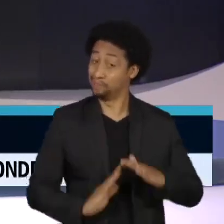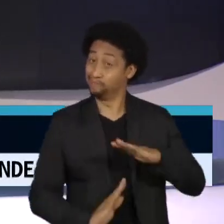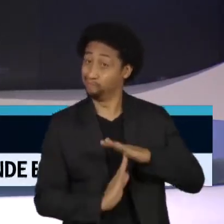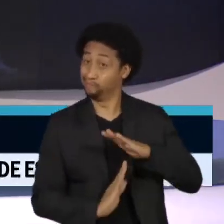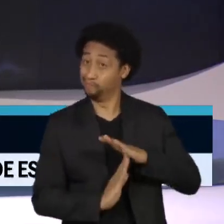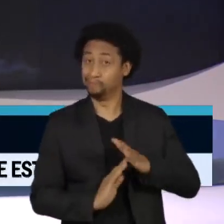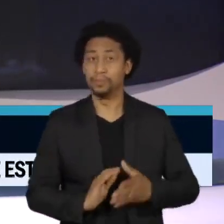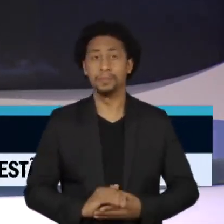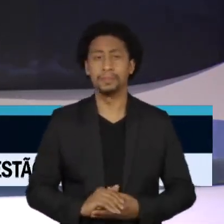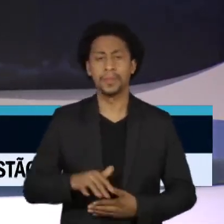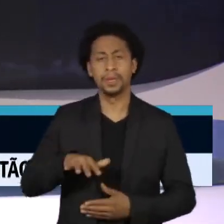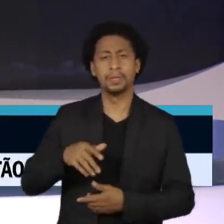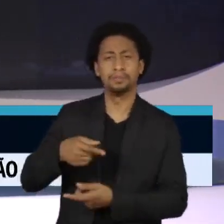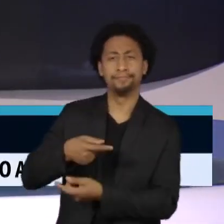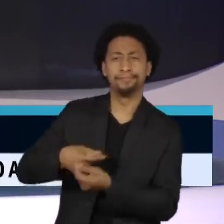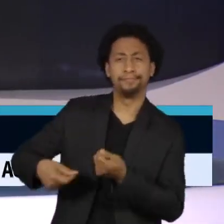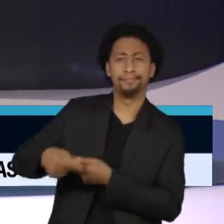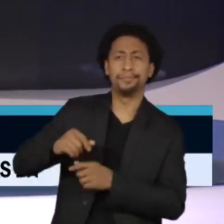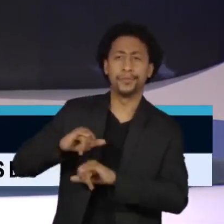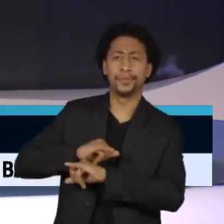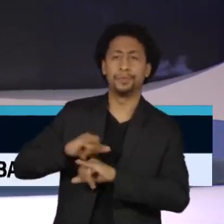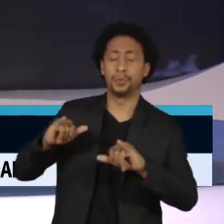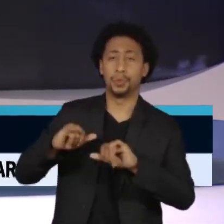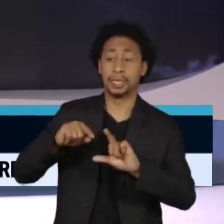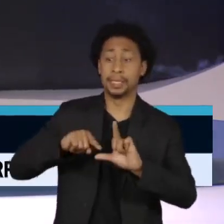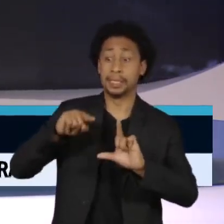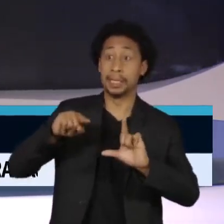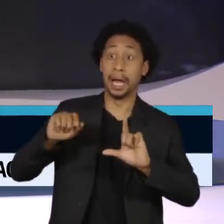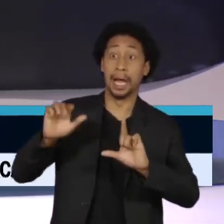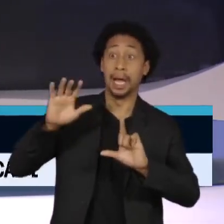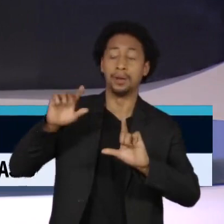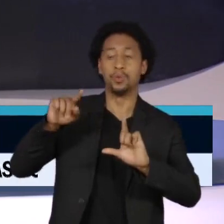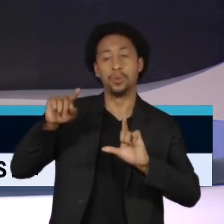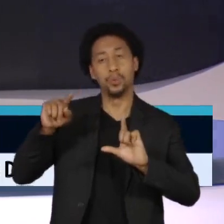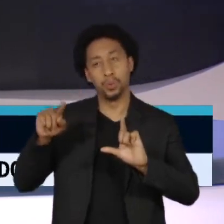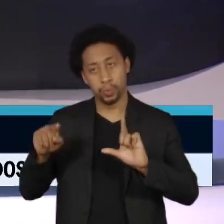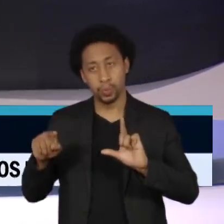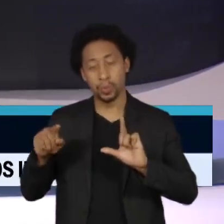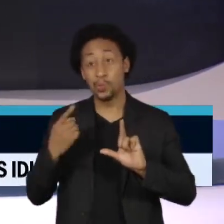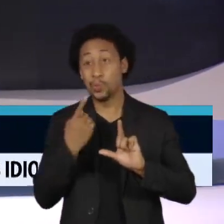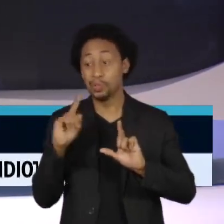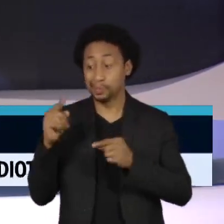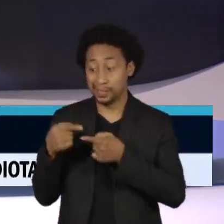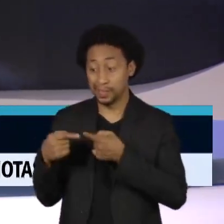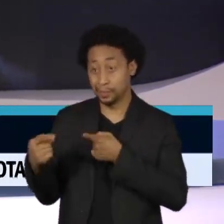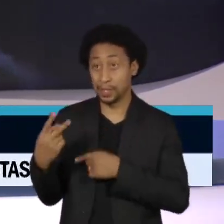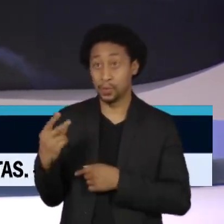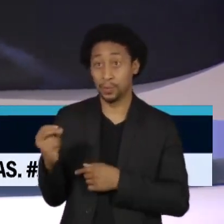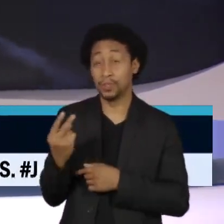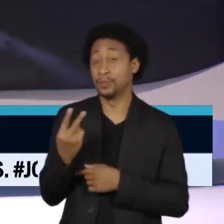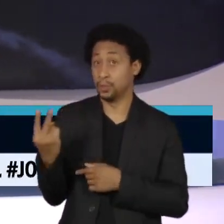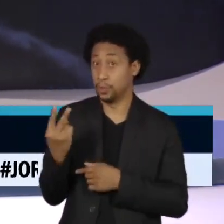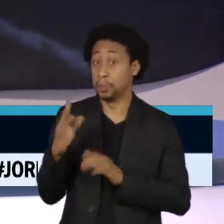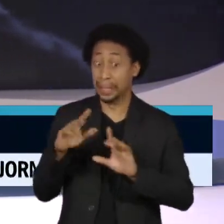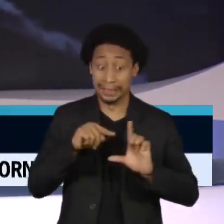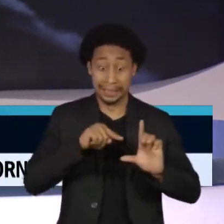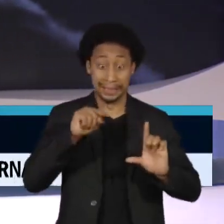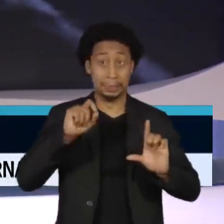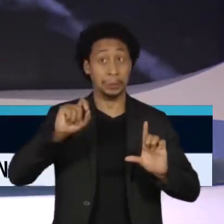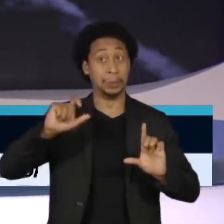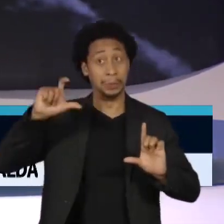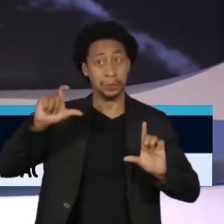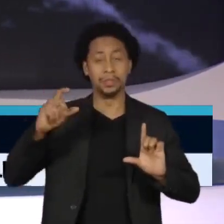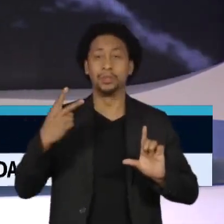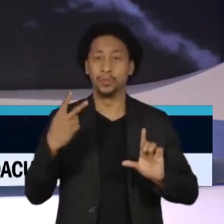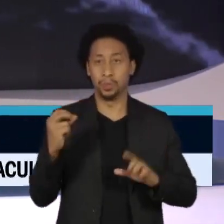O mercado financeiro baixou hoje a previsão da inflação para a última semana de 2022 e aumentou a de 2023. Apesar disso,